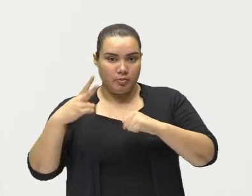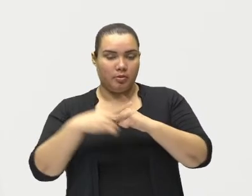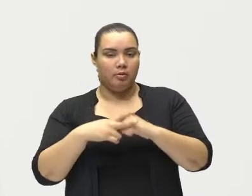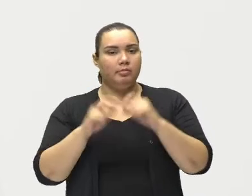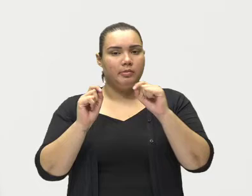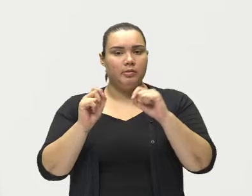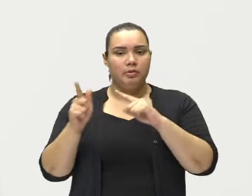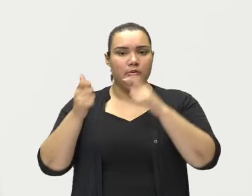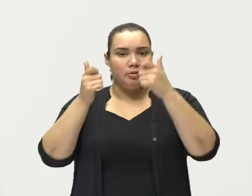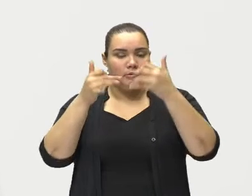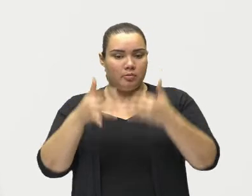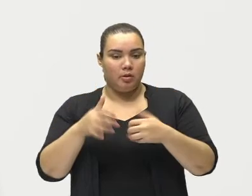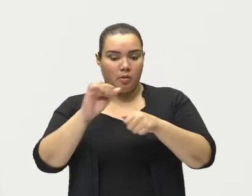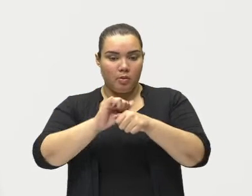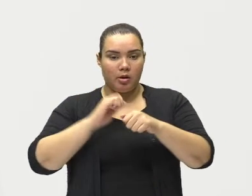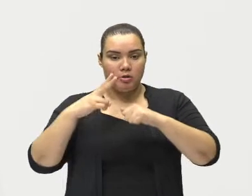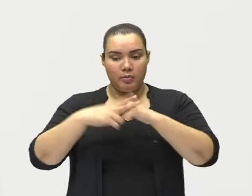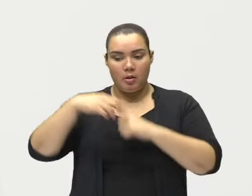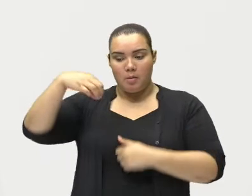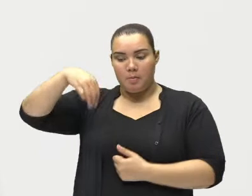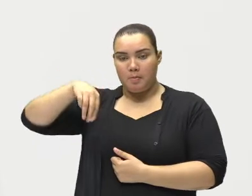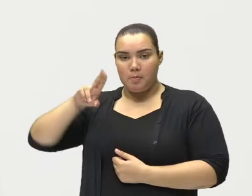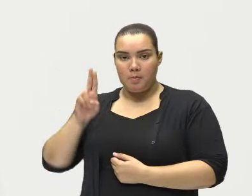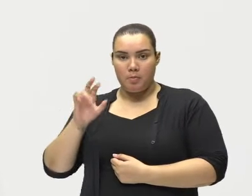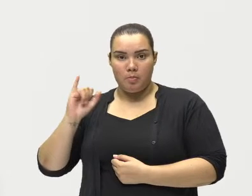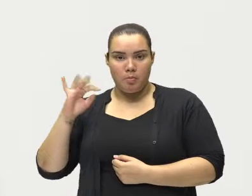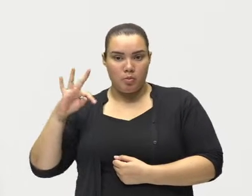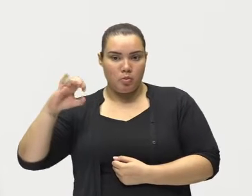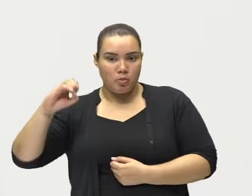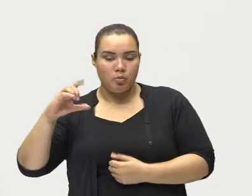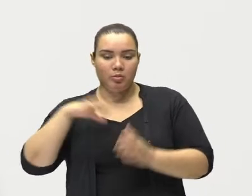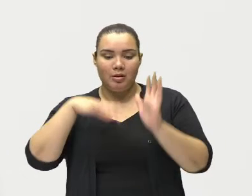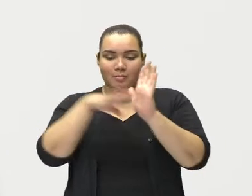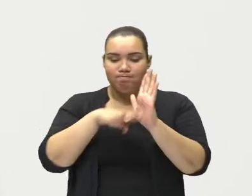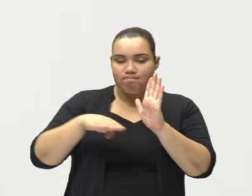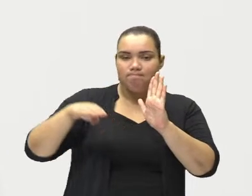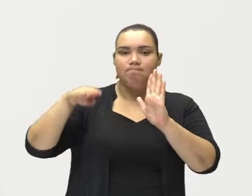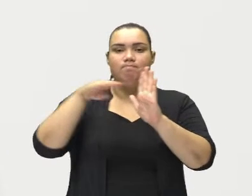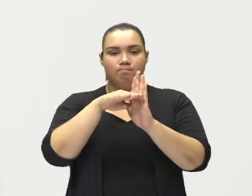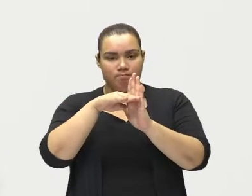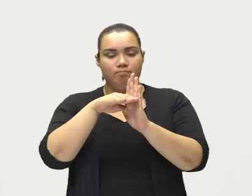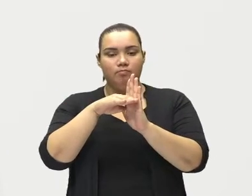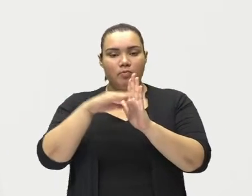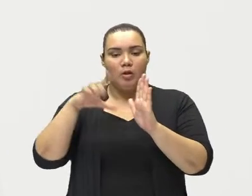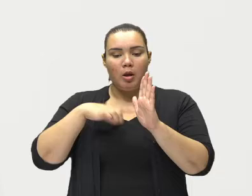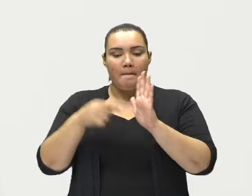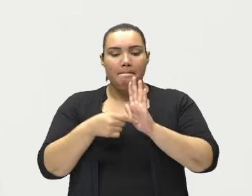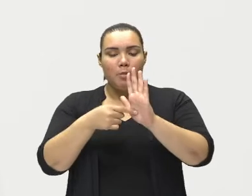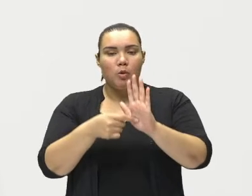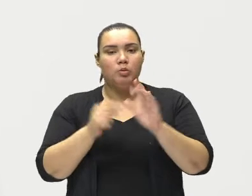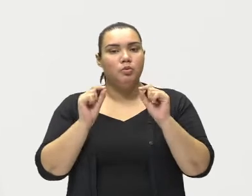O advérbio, esse advérbio muito, a palavra muito, ela está intensificando, né? Está dando uma maior